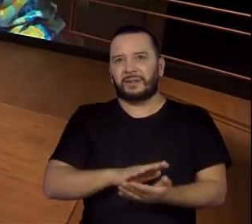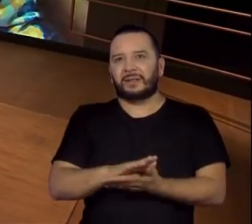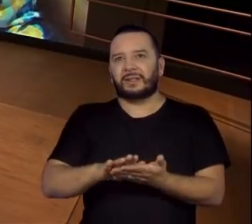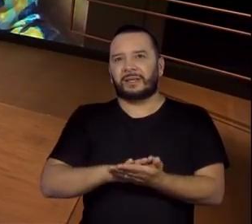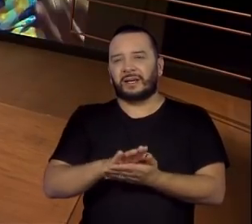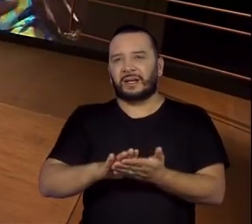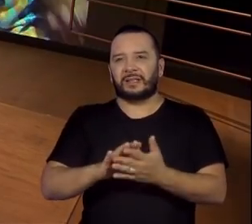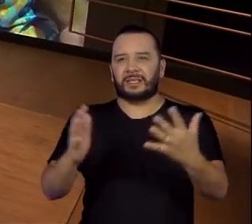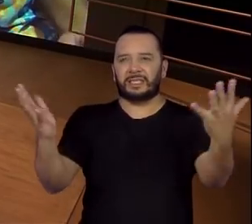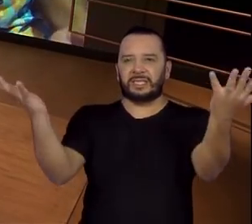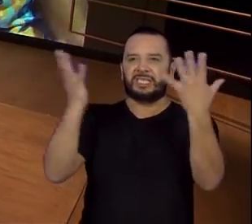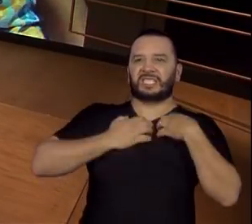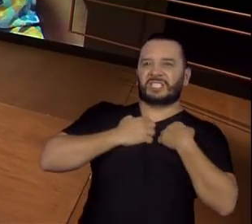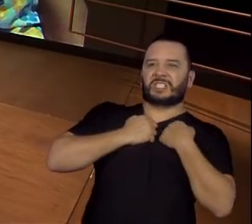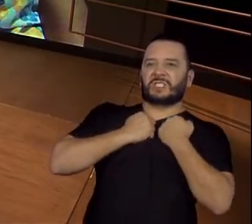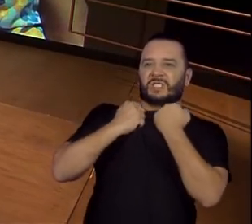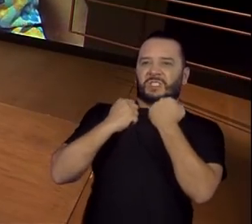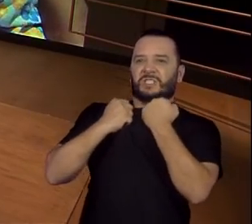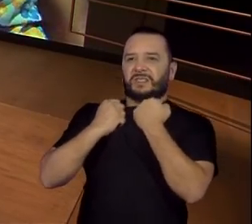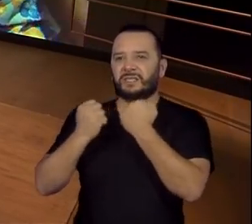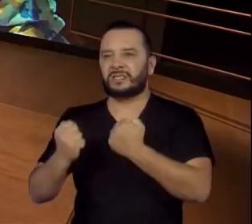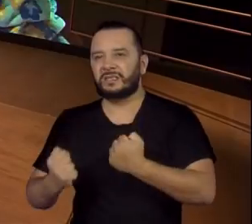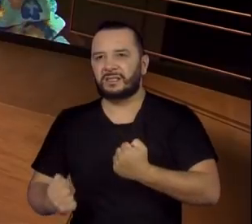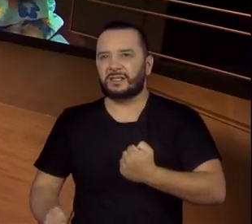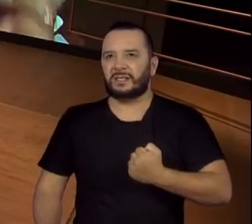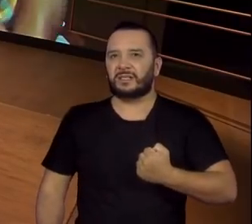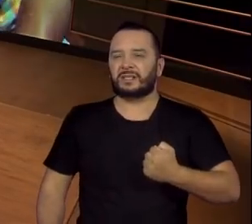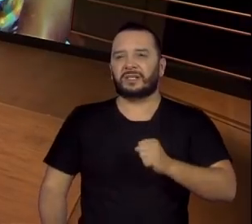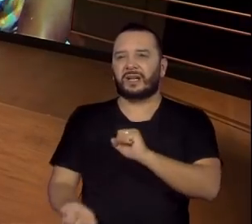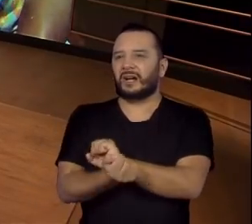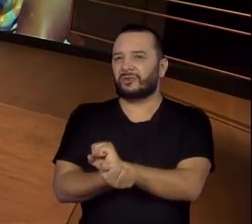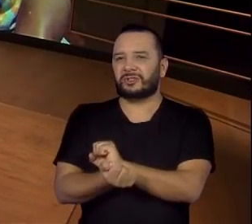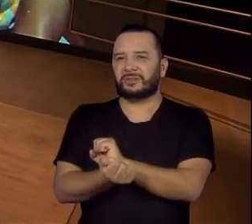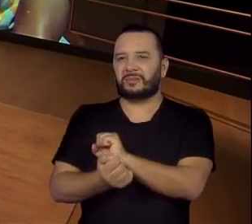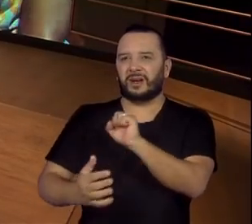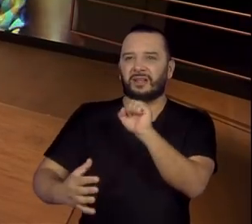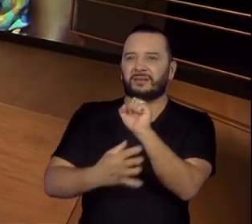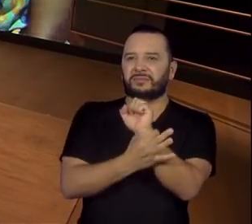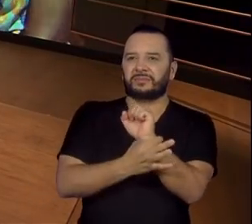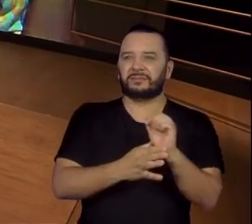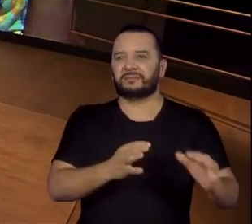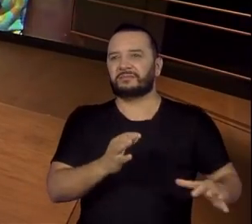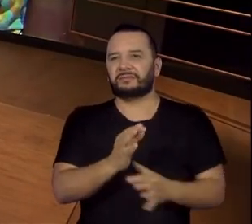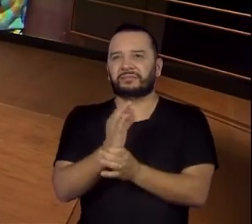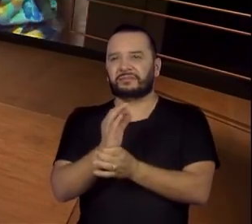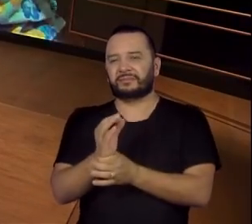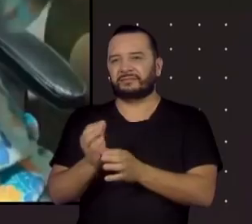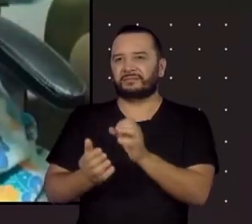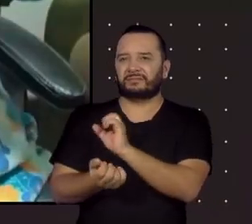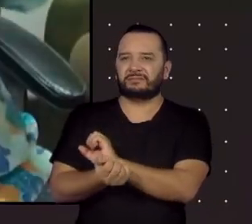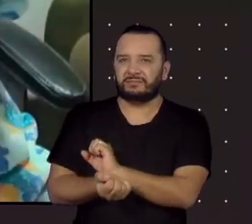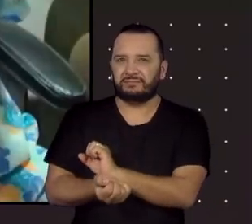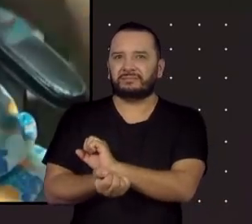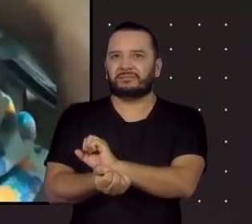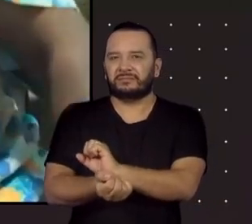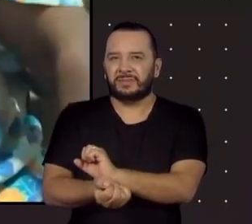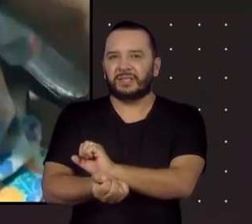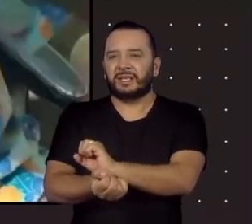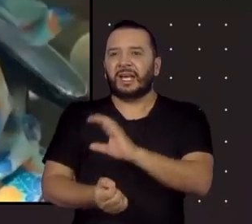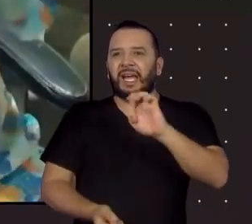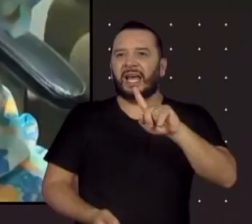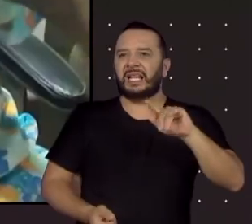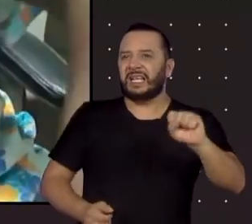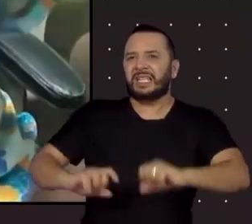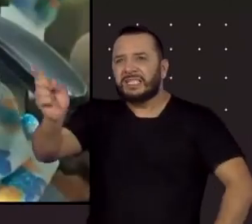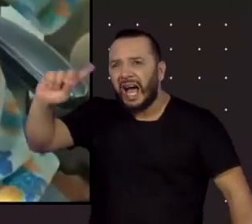Me pegaram, eu saí já algemado do Maracanãzinho, Elis Regina gritando,